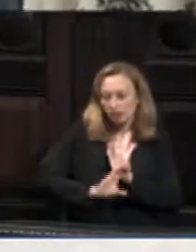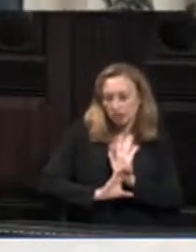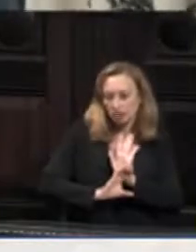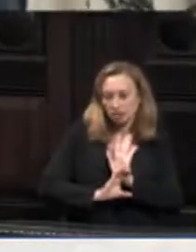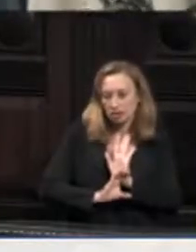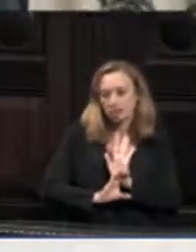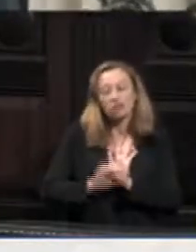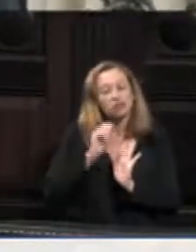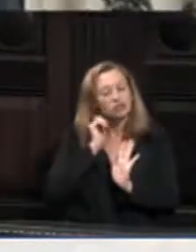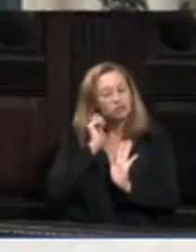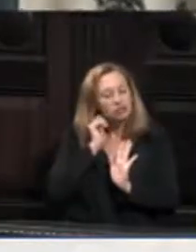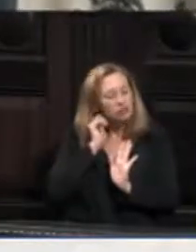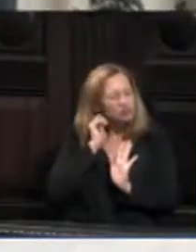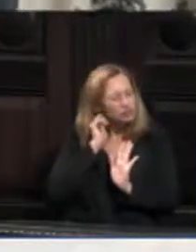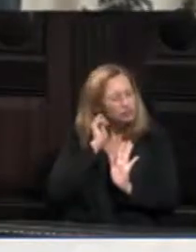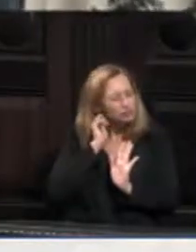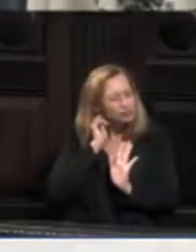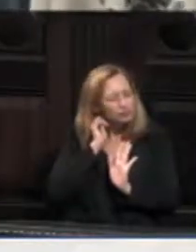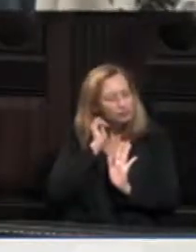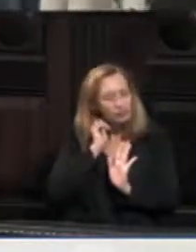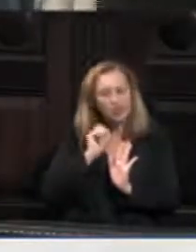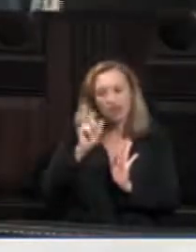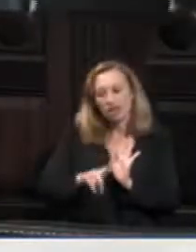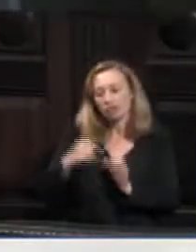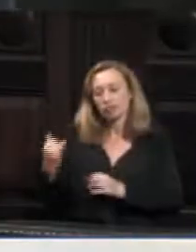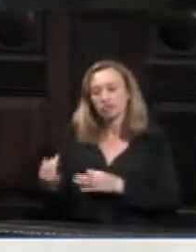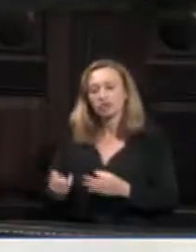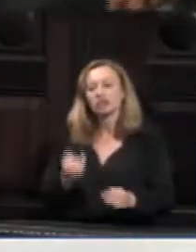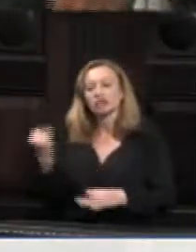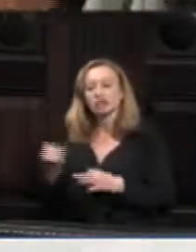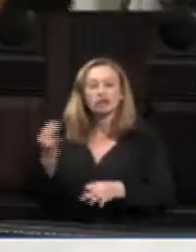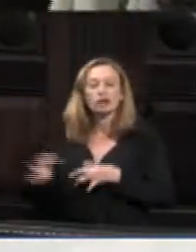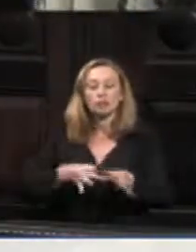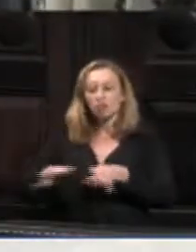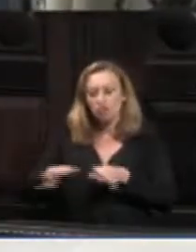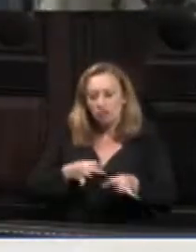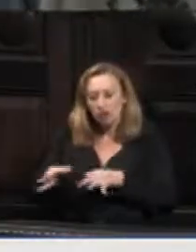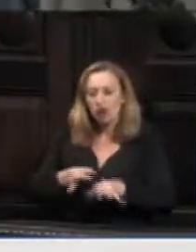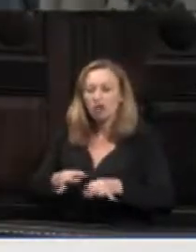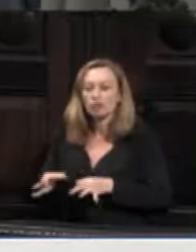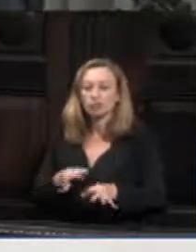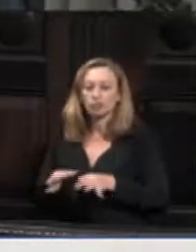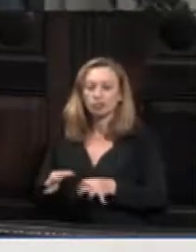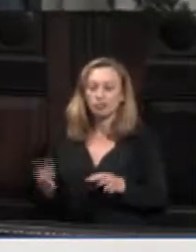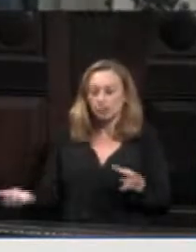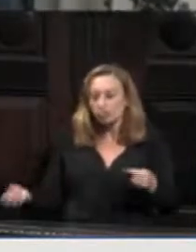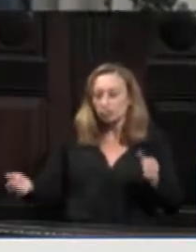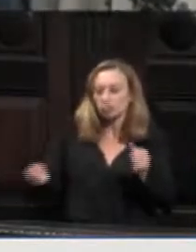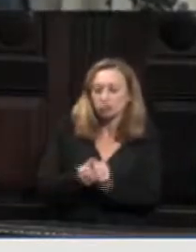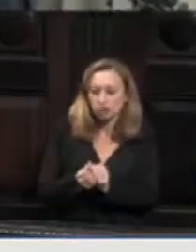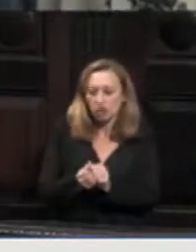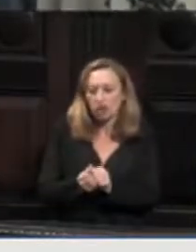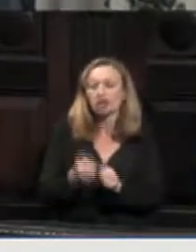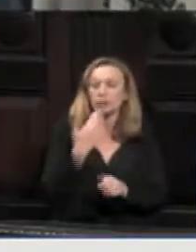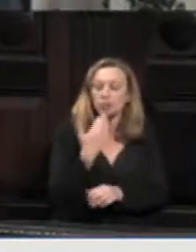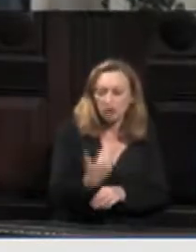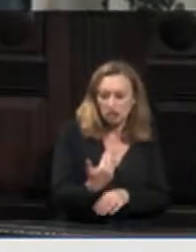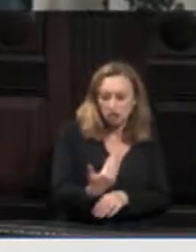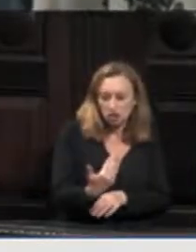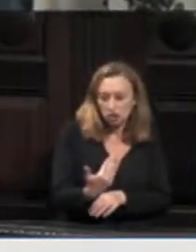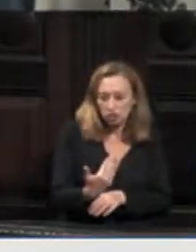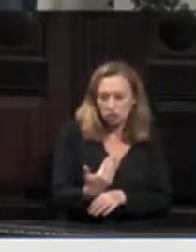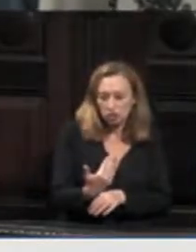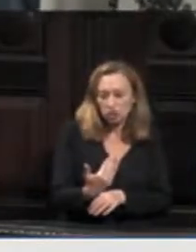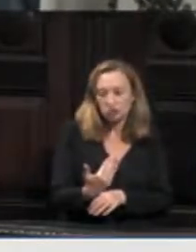para votar esse projeto, naturalmente incorporando aquilo que ainda der para incorporar em última hora. Então, meu apelo vai no sentido